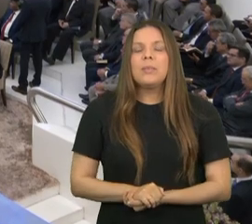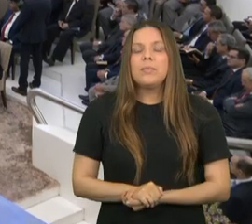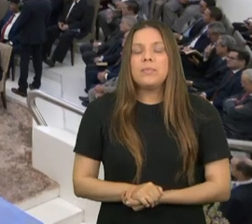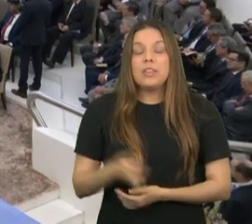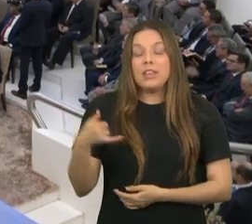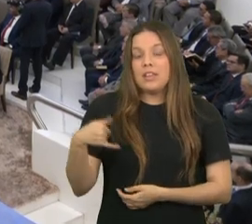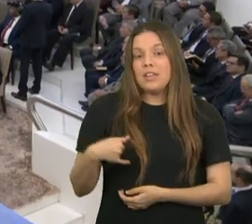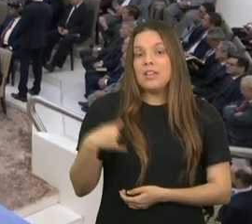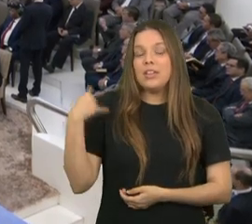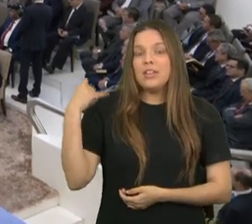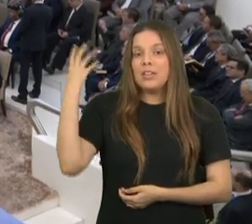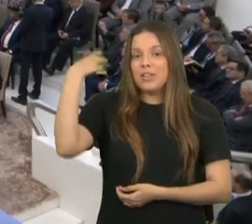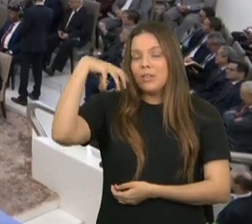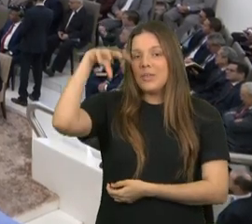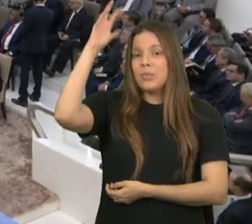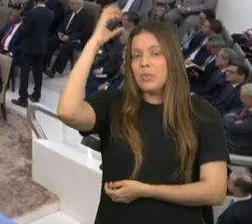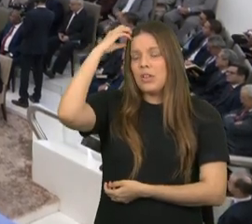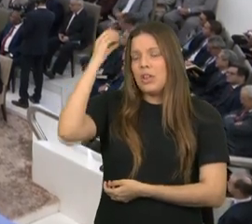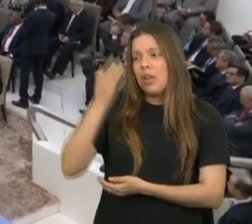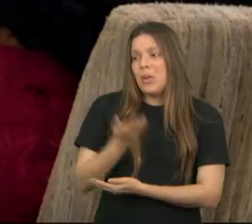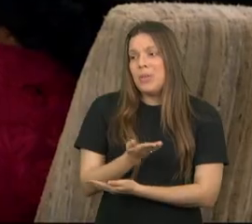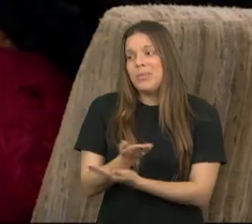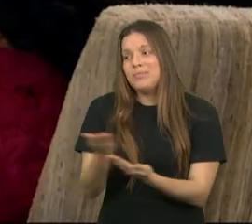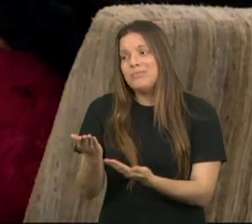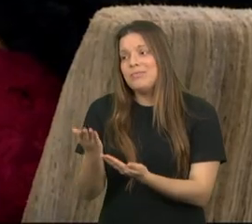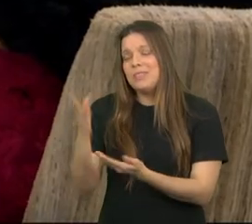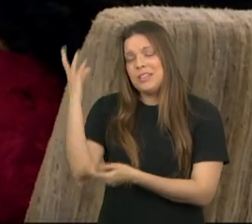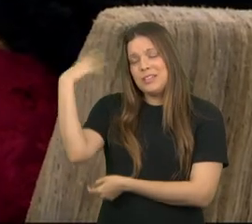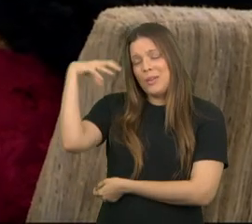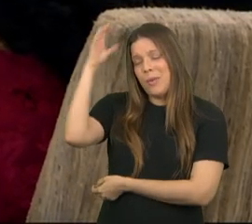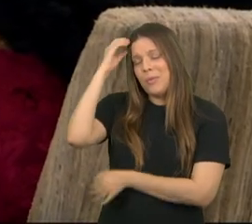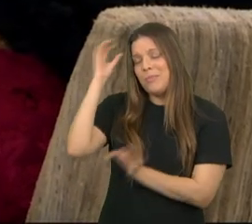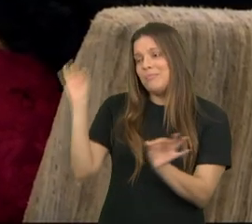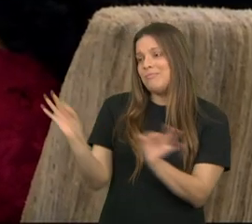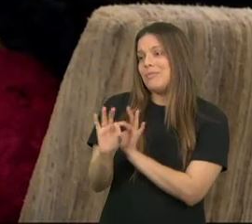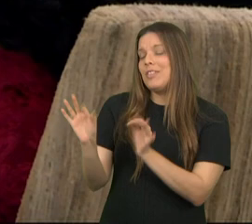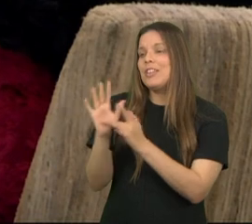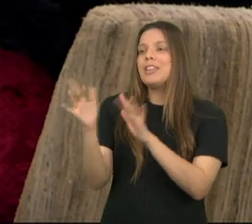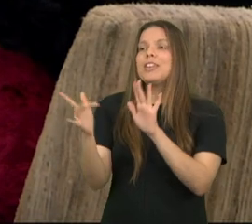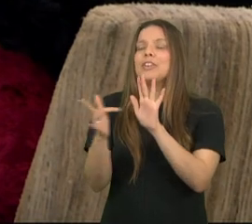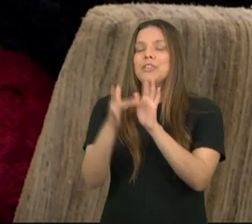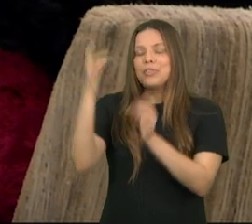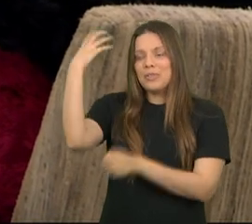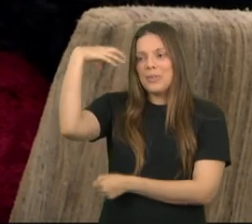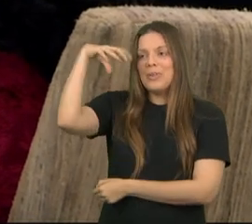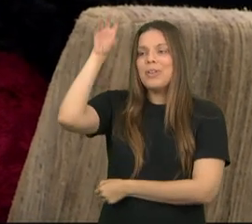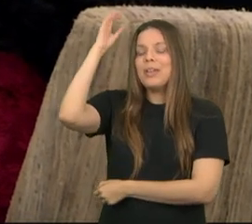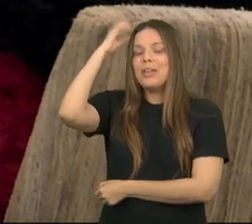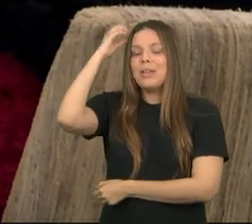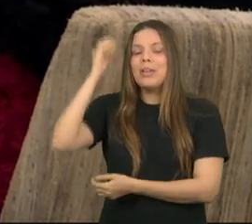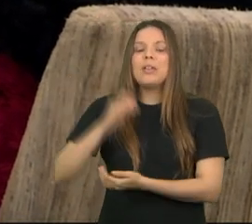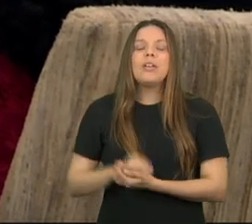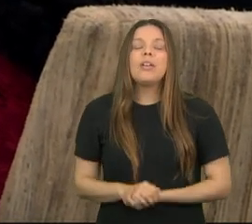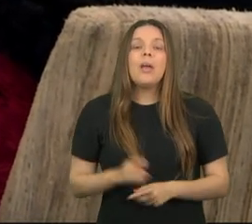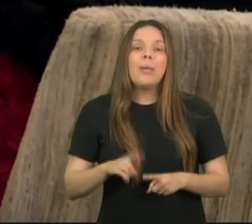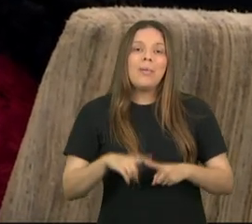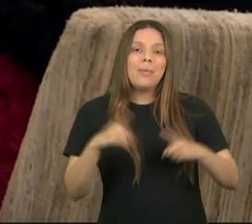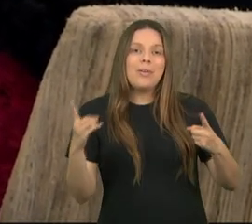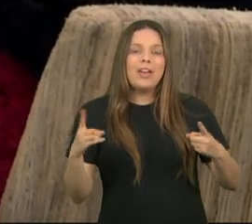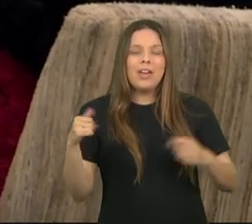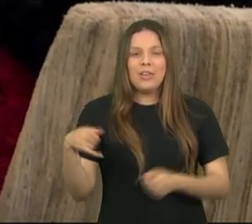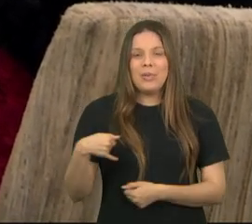O Senhor não é rei, Jesus é o rei. Mas isso quer dizer que é uma idade